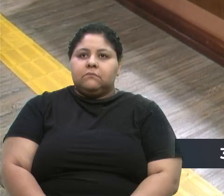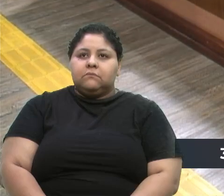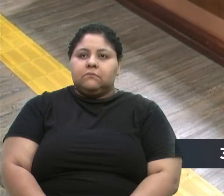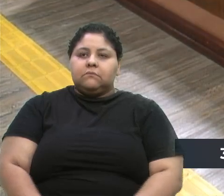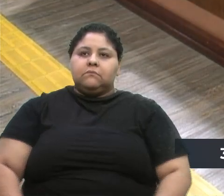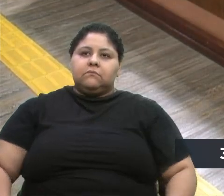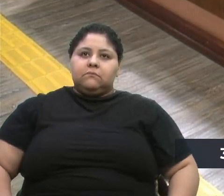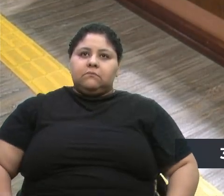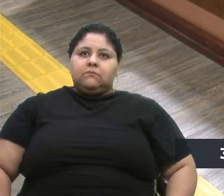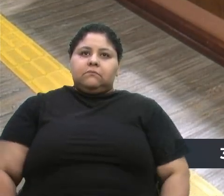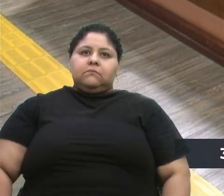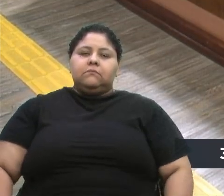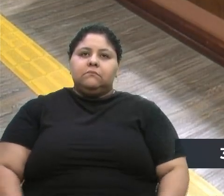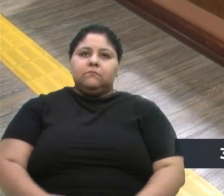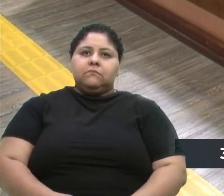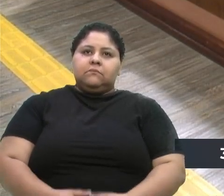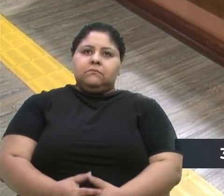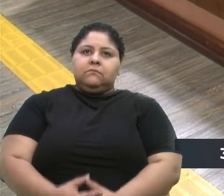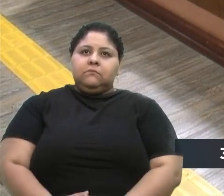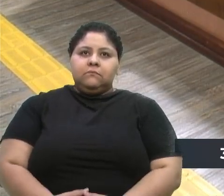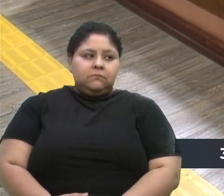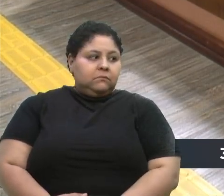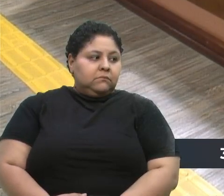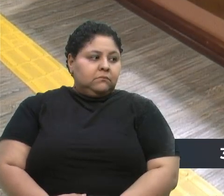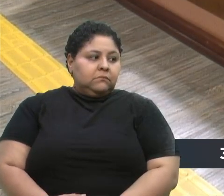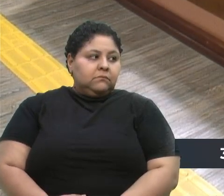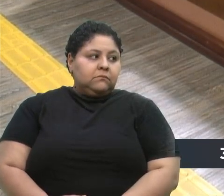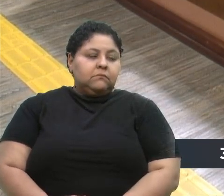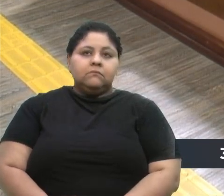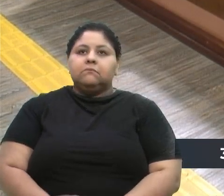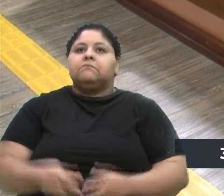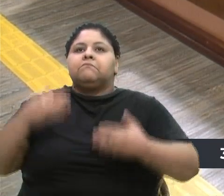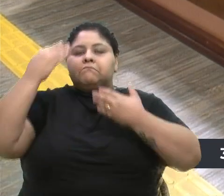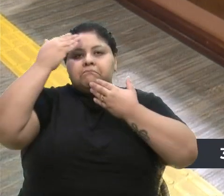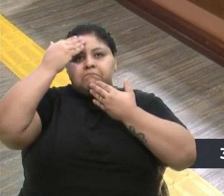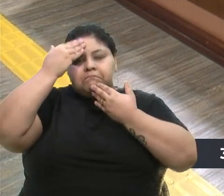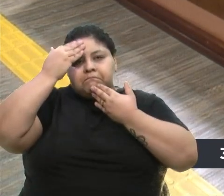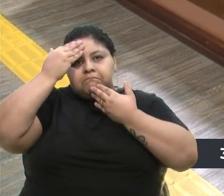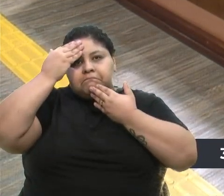Obrigado, Jefferson Facchineto.